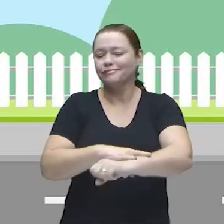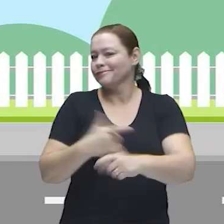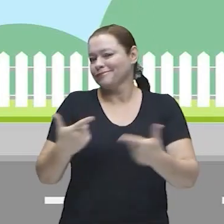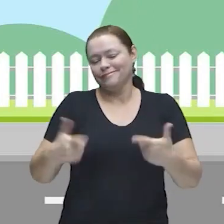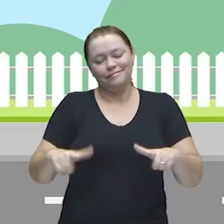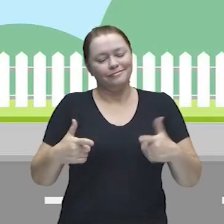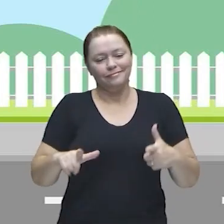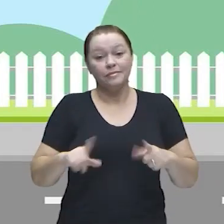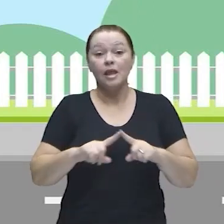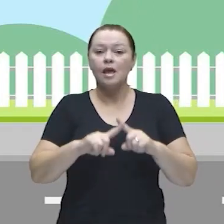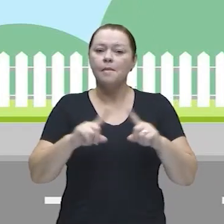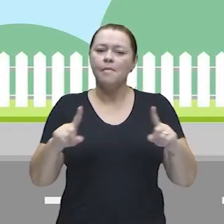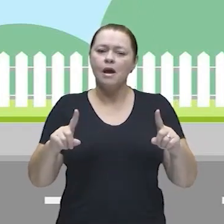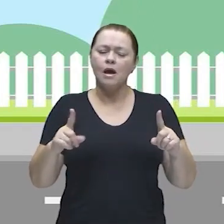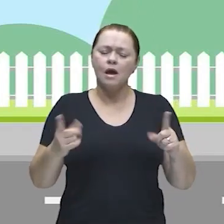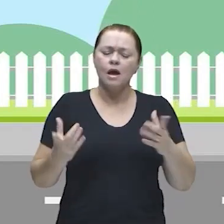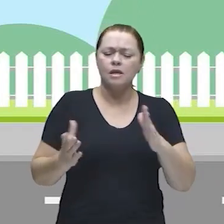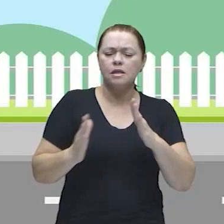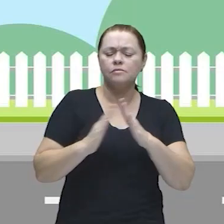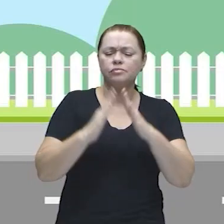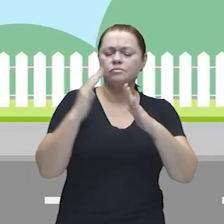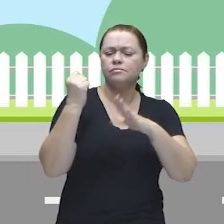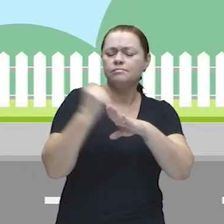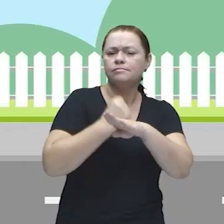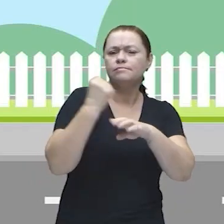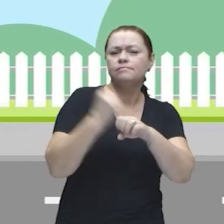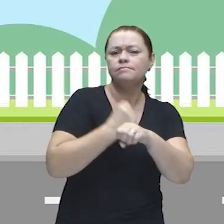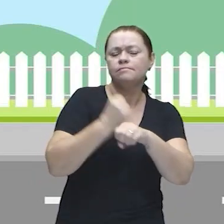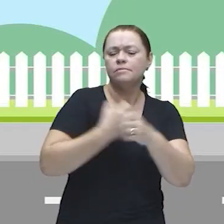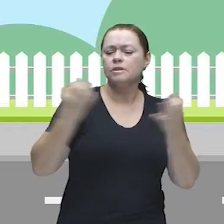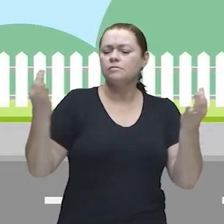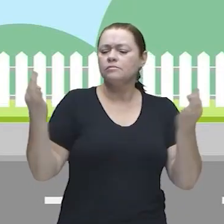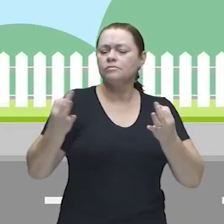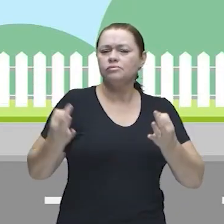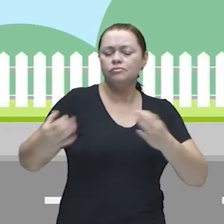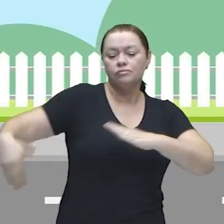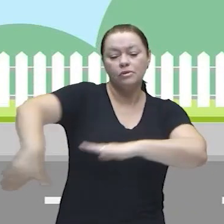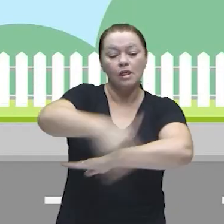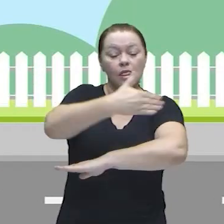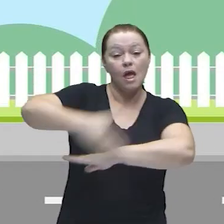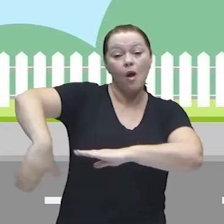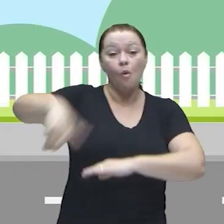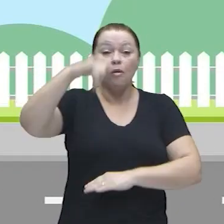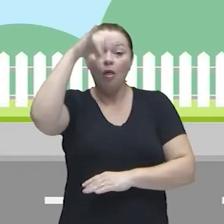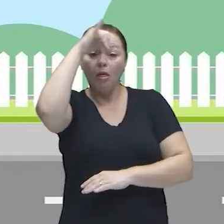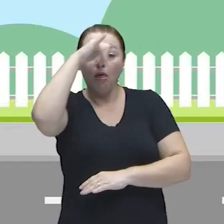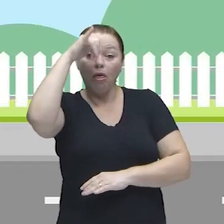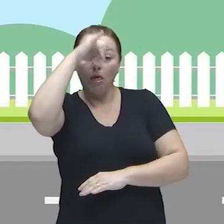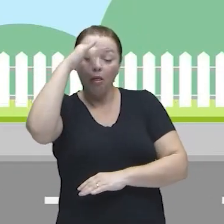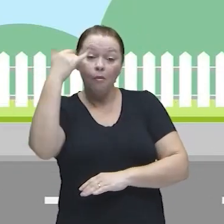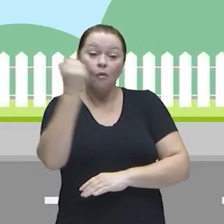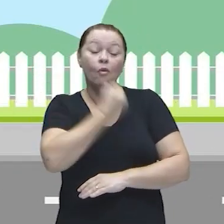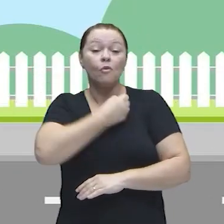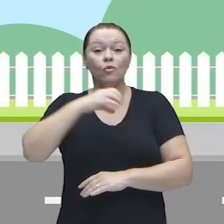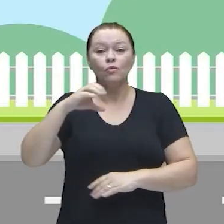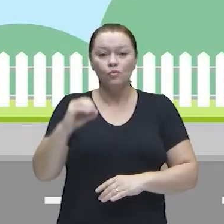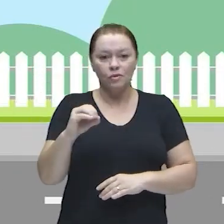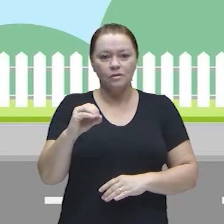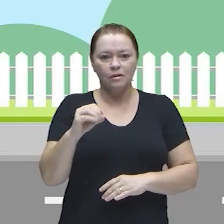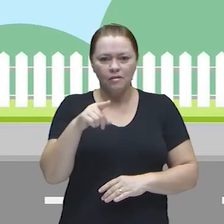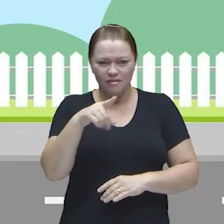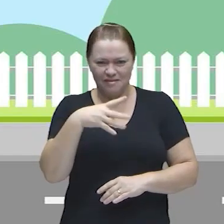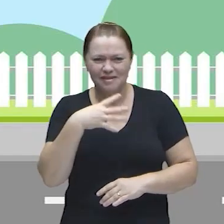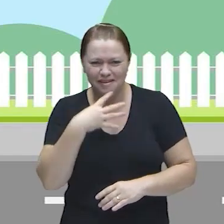Mas era feita com muito esmero, na Rua dos Bobos, número 0. Você conhece esse